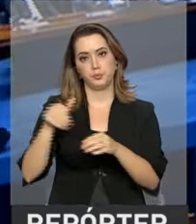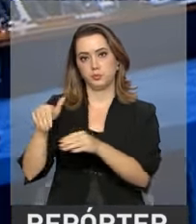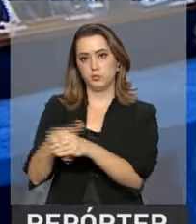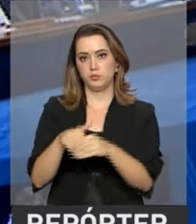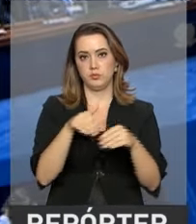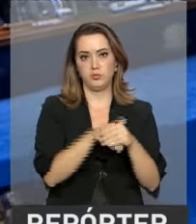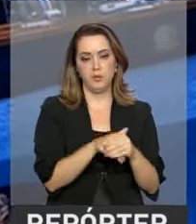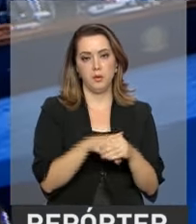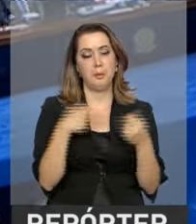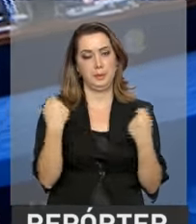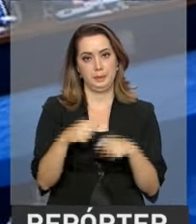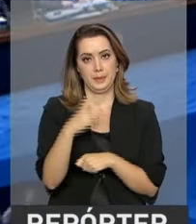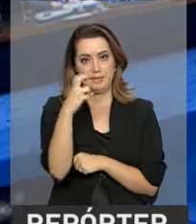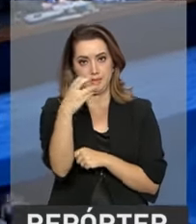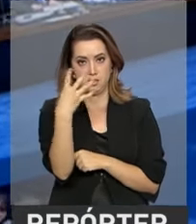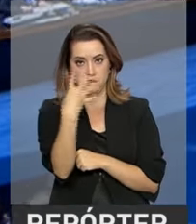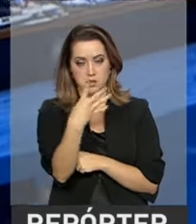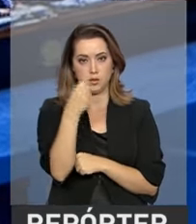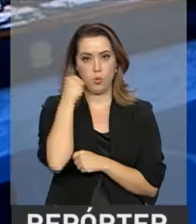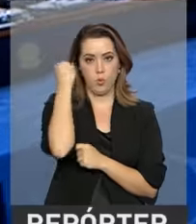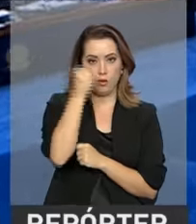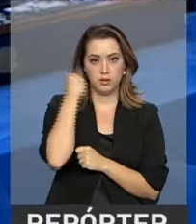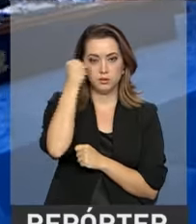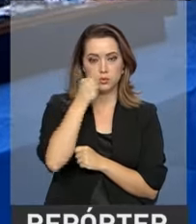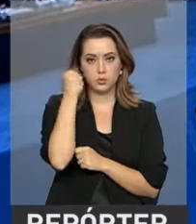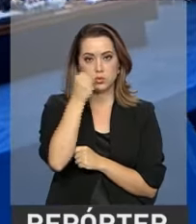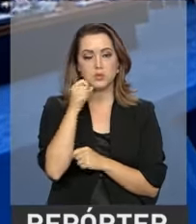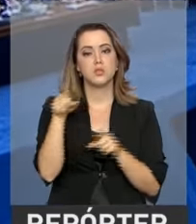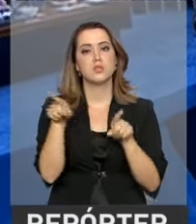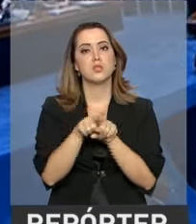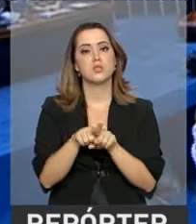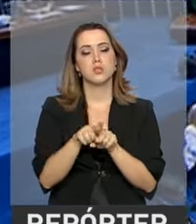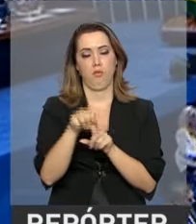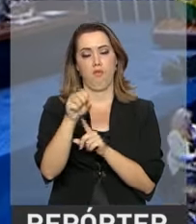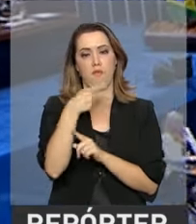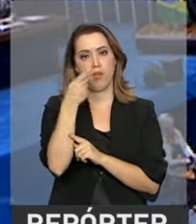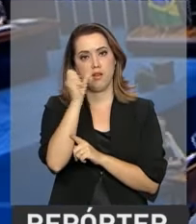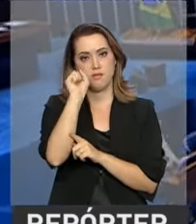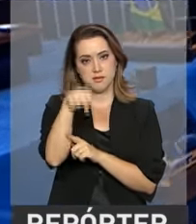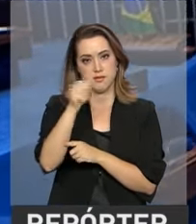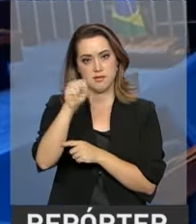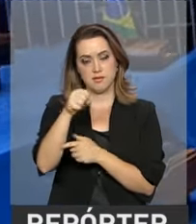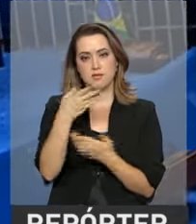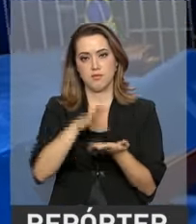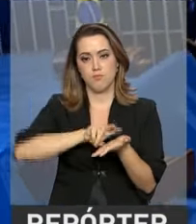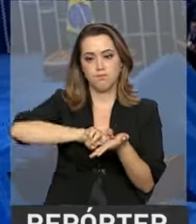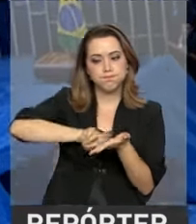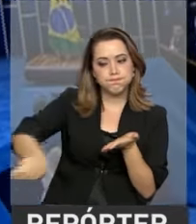pelo menos 54 senadores dos 81 votarem a favor do impedimento,